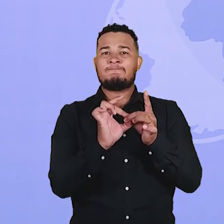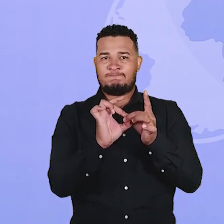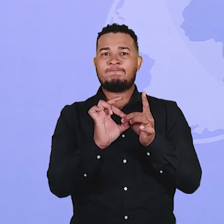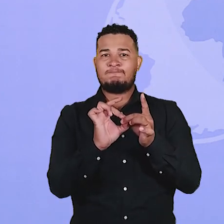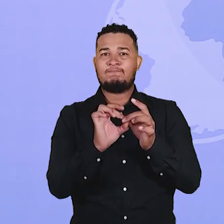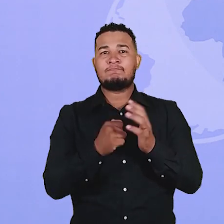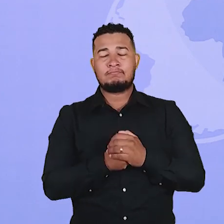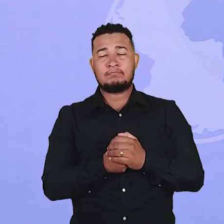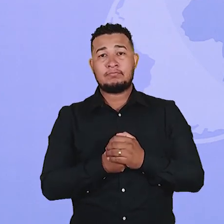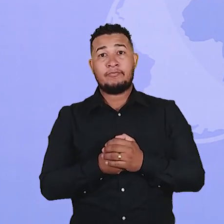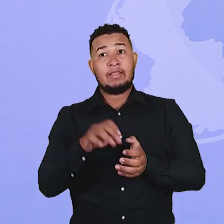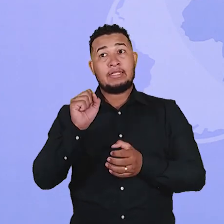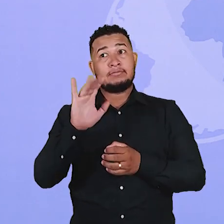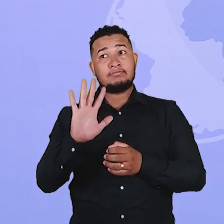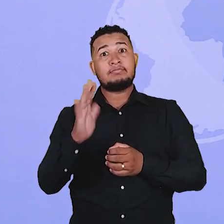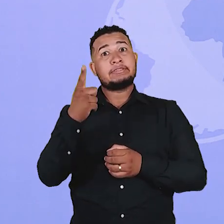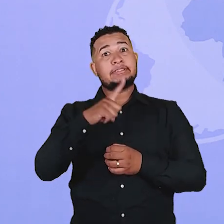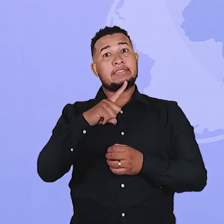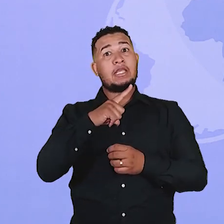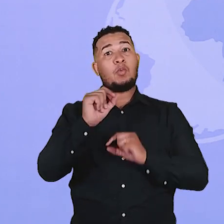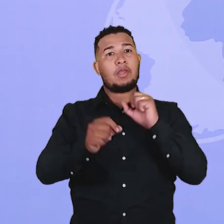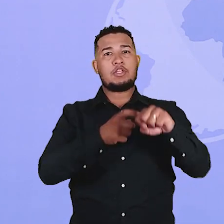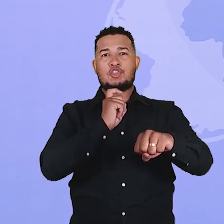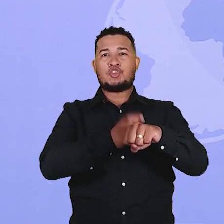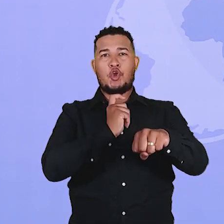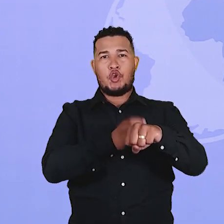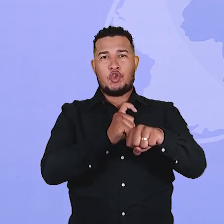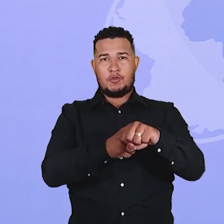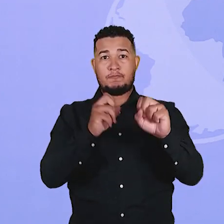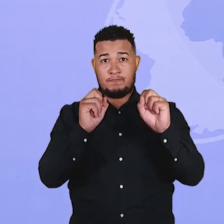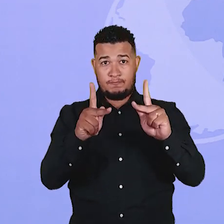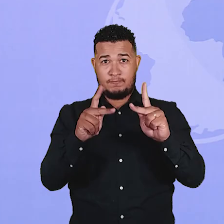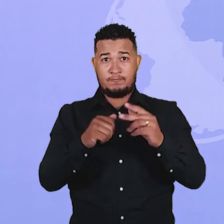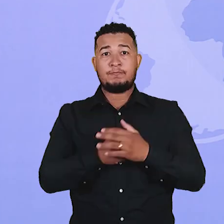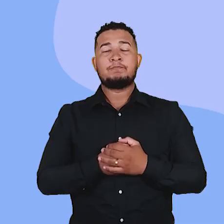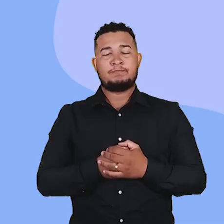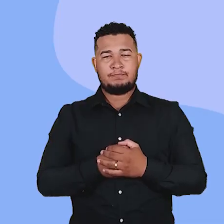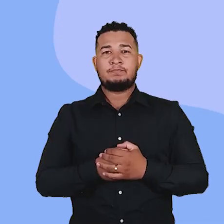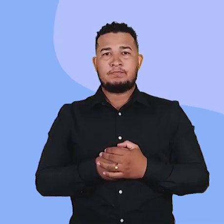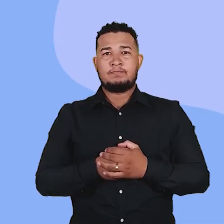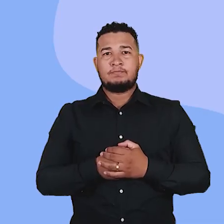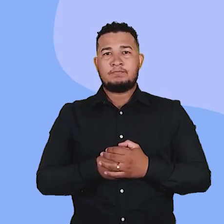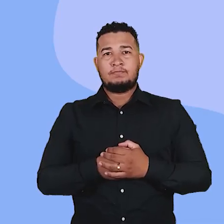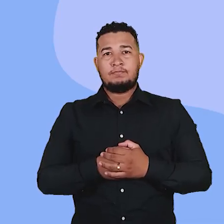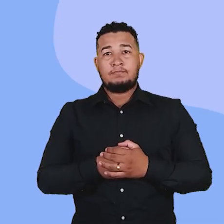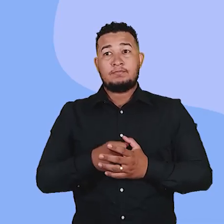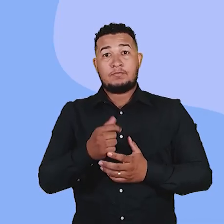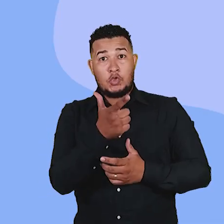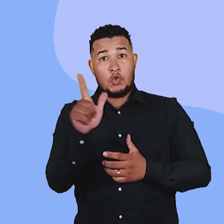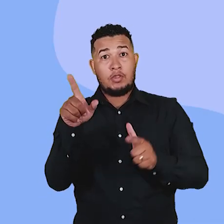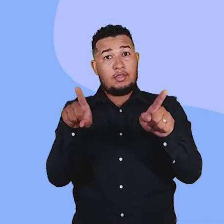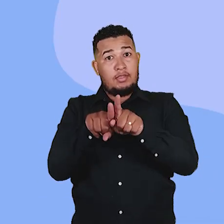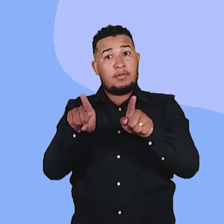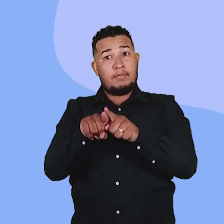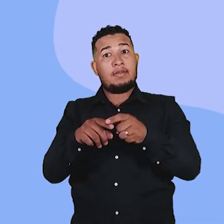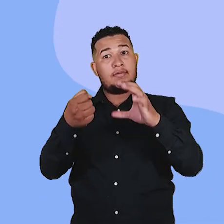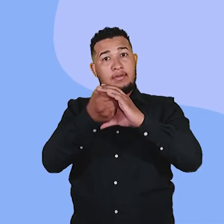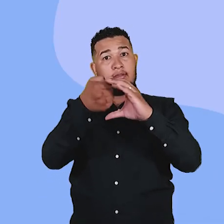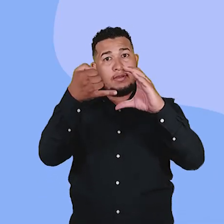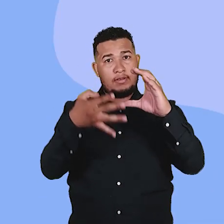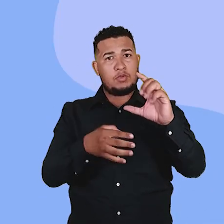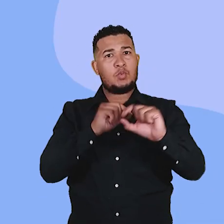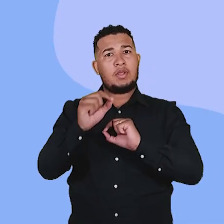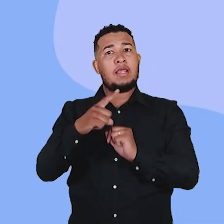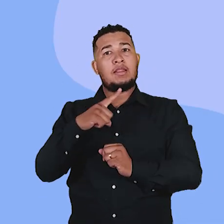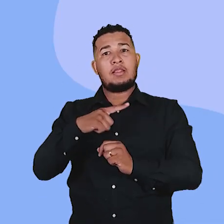bastante altas ali. Quando isso ocorre, eu tenho um sólido, beleza? E uma outra característica delas, que